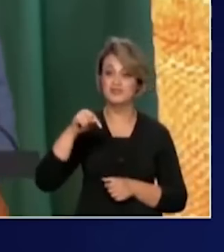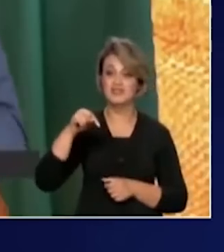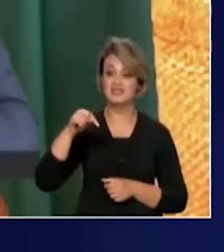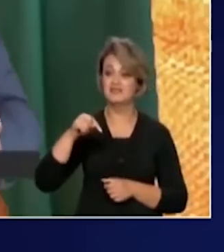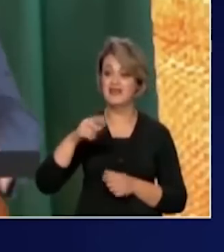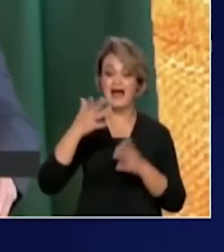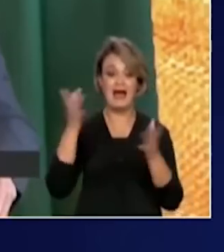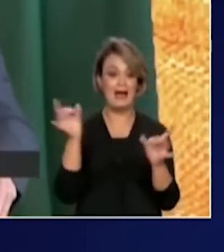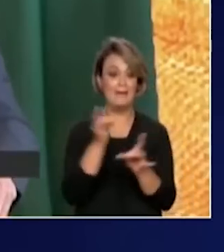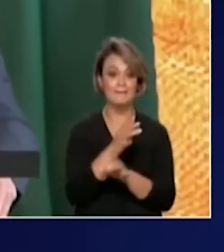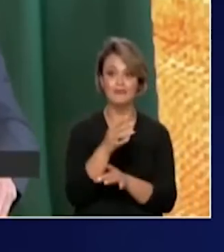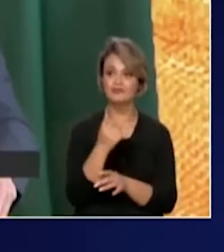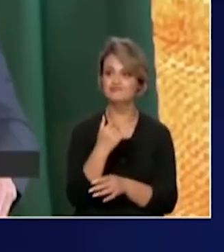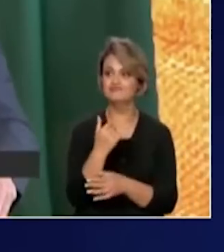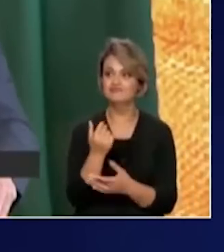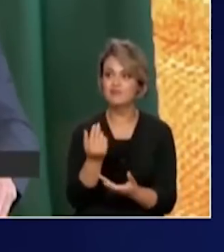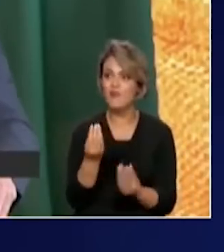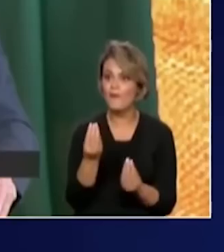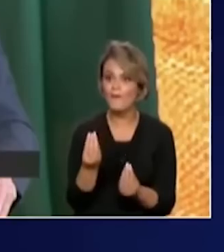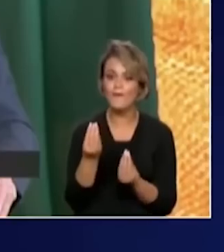deveria ter acabado, mas acabou.